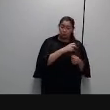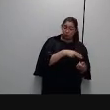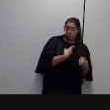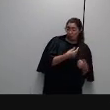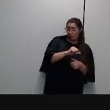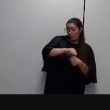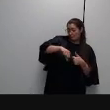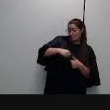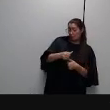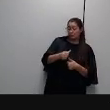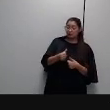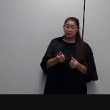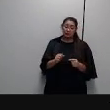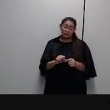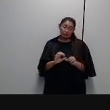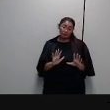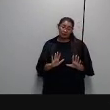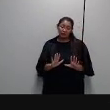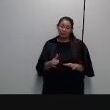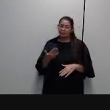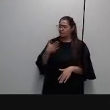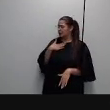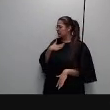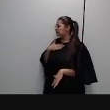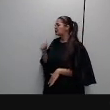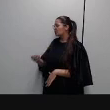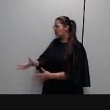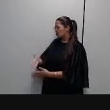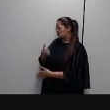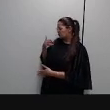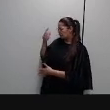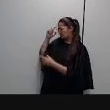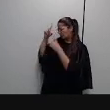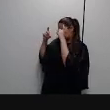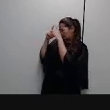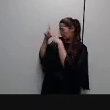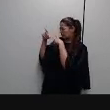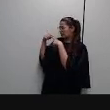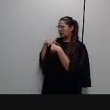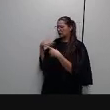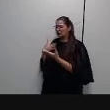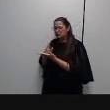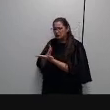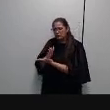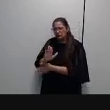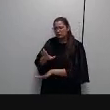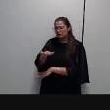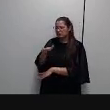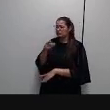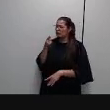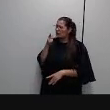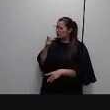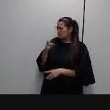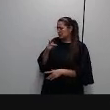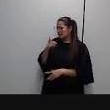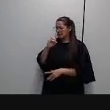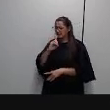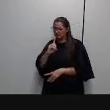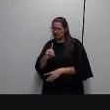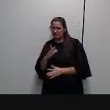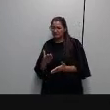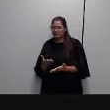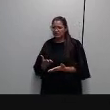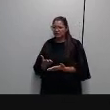a isso é possível mas a minha preocupação maior é que continue sendo emitidas decisões pula nessa